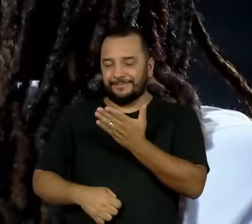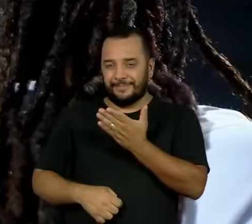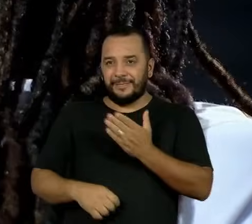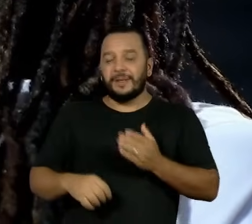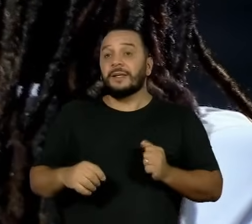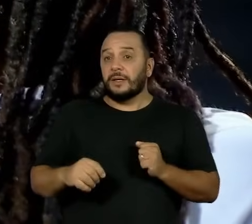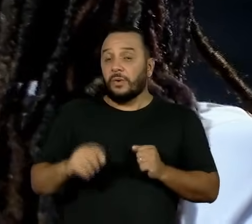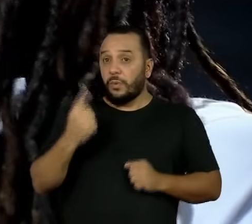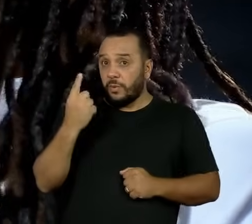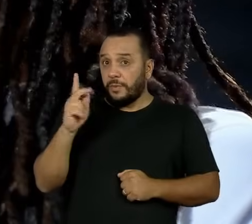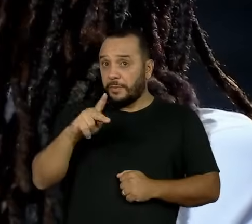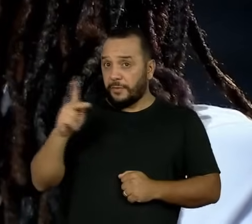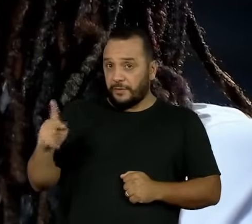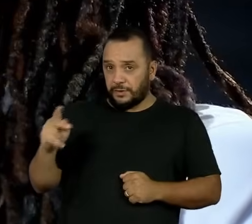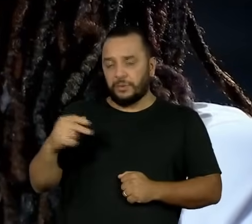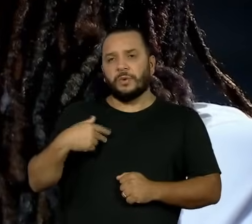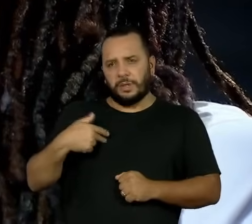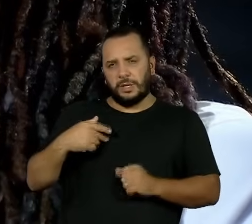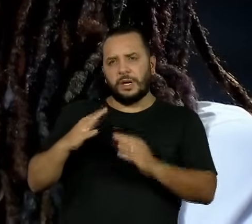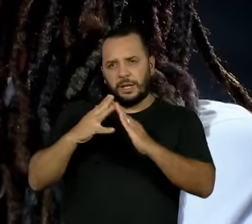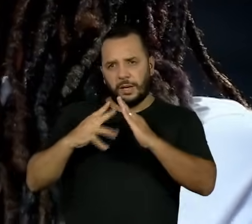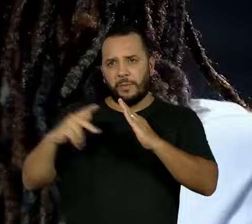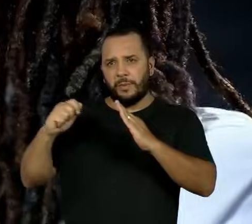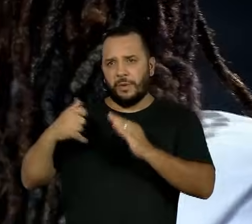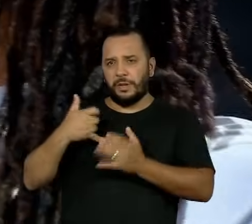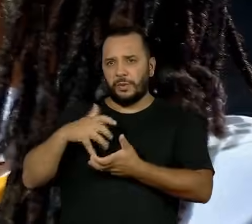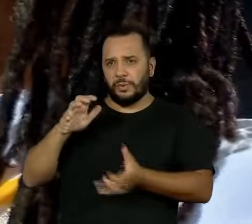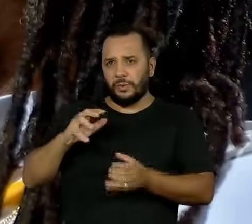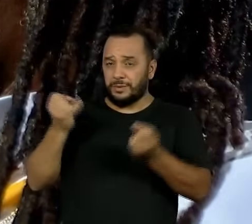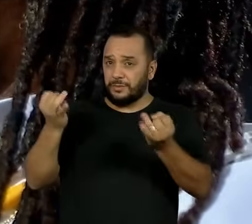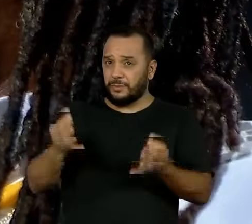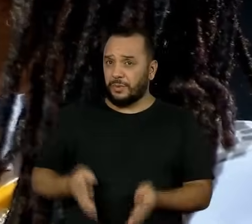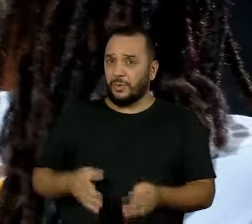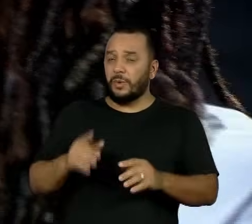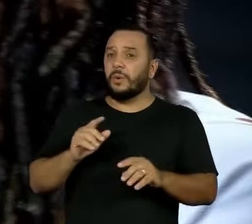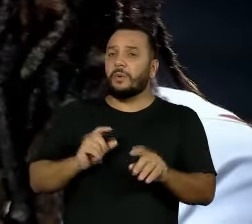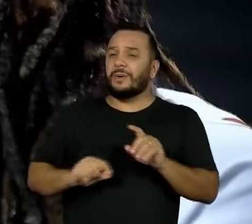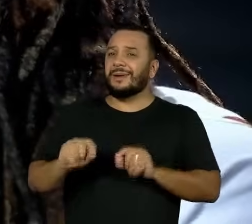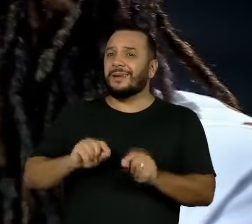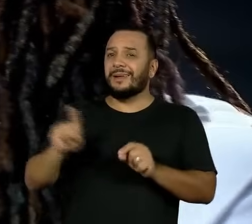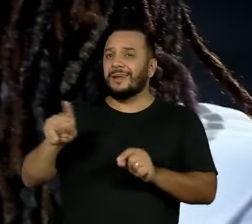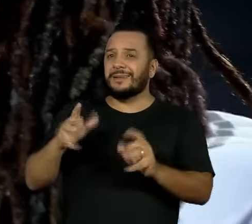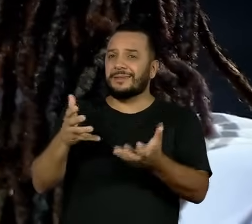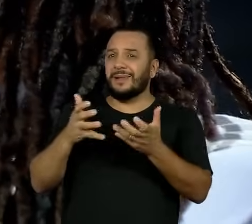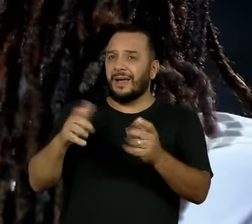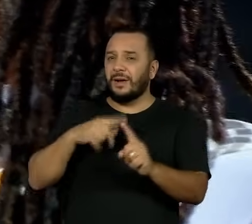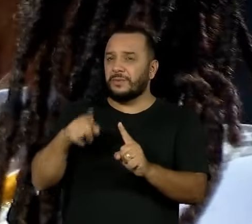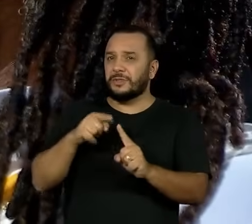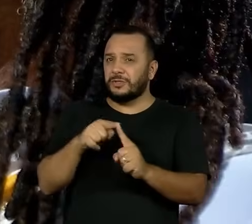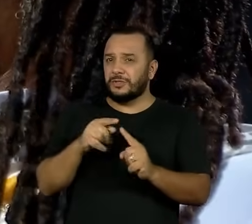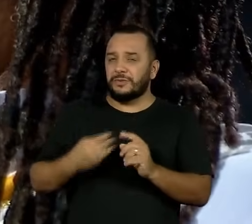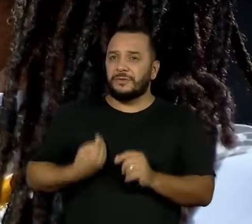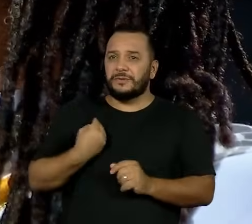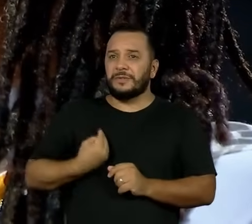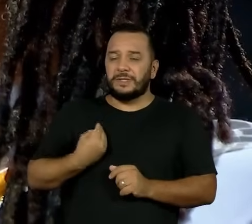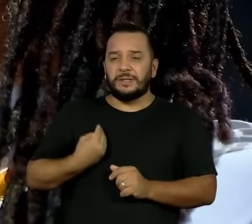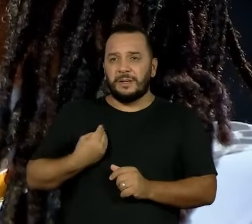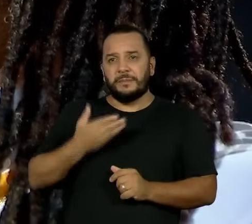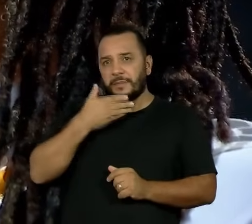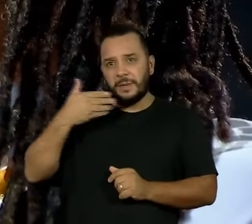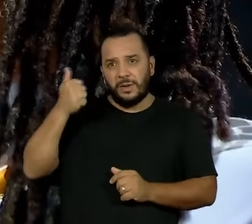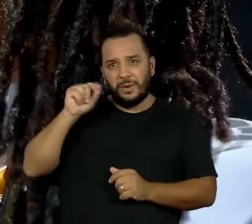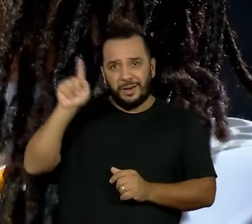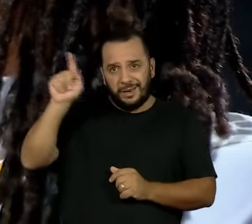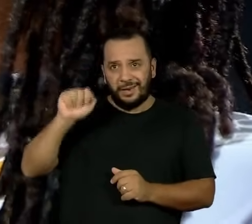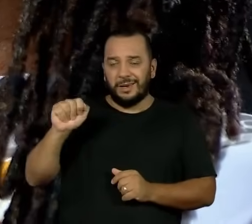uma professora quilombola, idosa, ela estava falando um pouquinho do que eles queriam para melhorar a situação de lá.